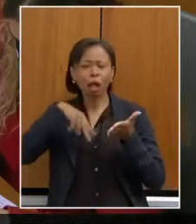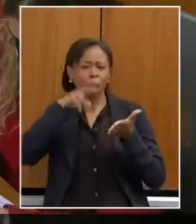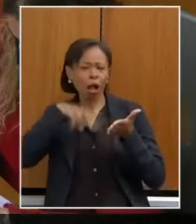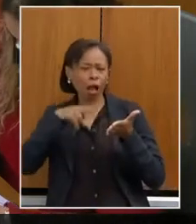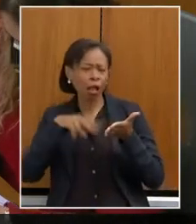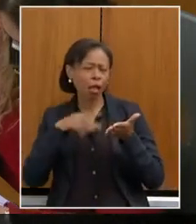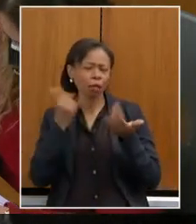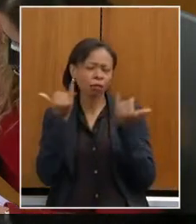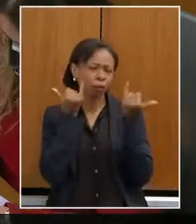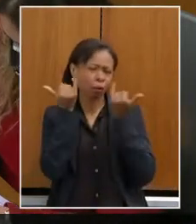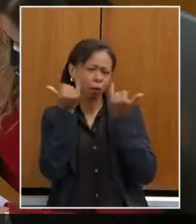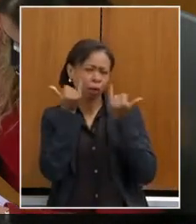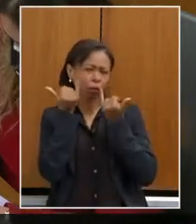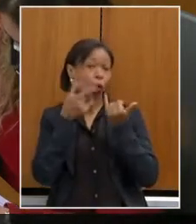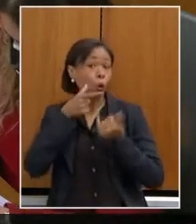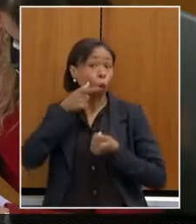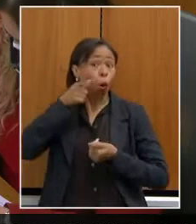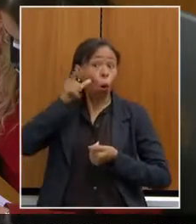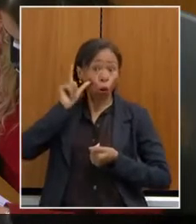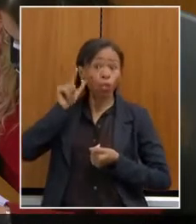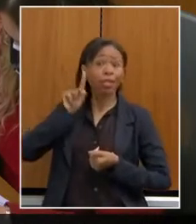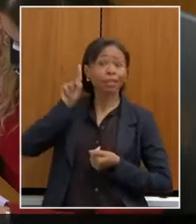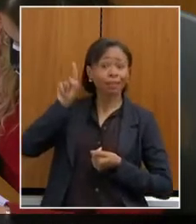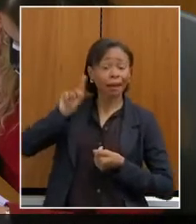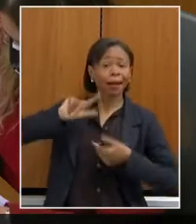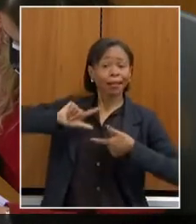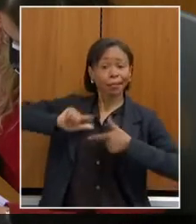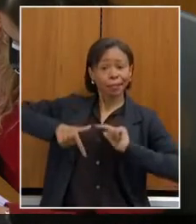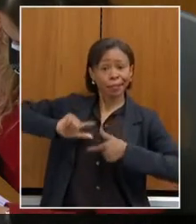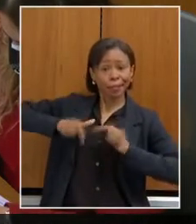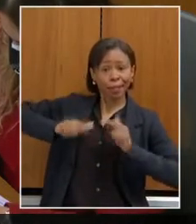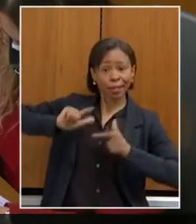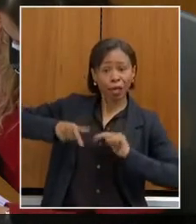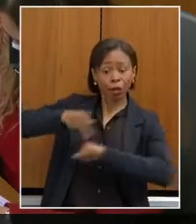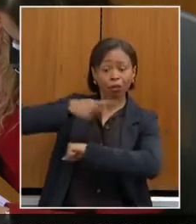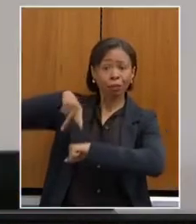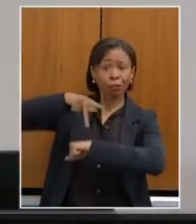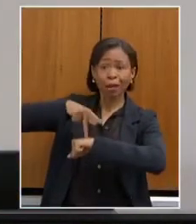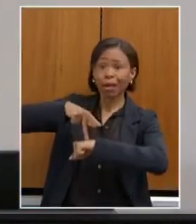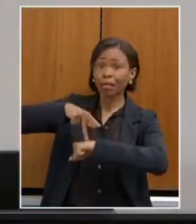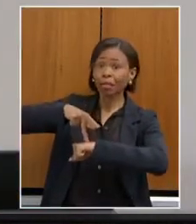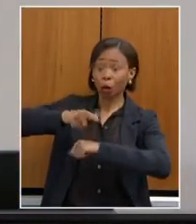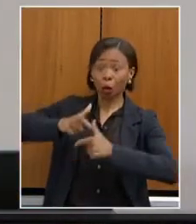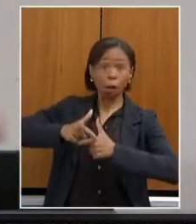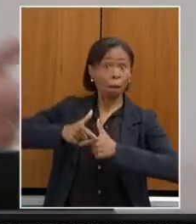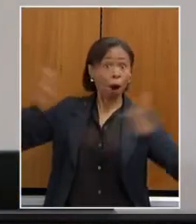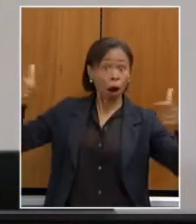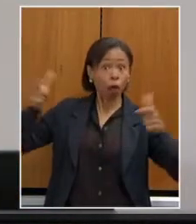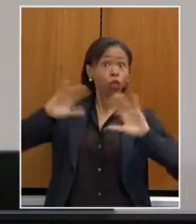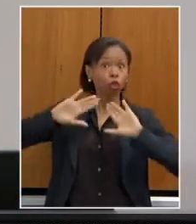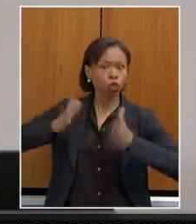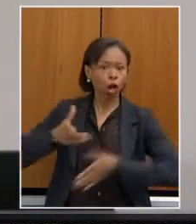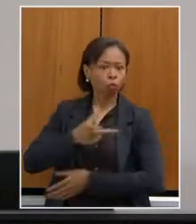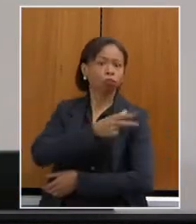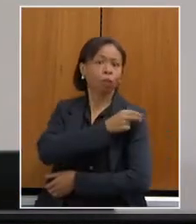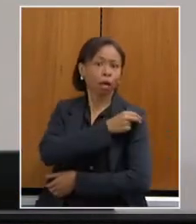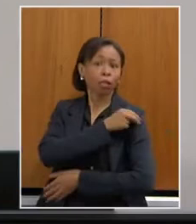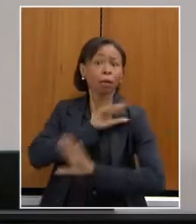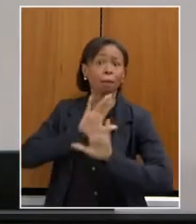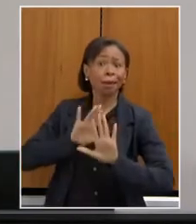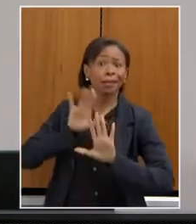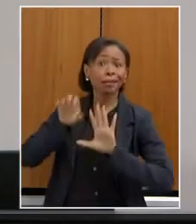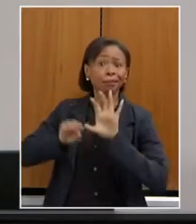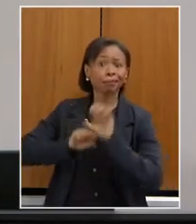a gente via ontem, inclusive, a questão de Israel, que é um dos países com a vacinação mais avançada e que está tendo que recolher o flap